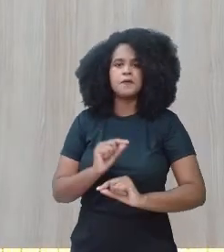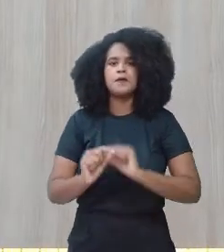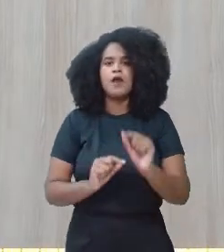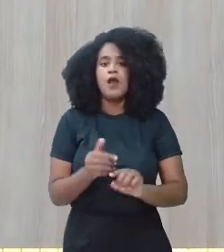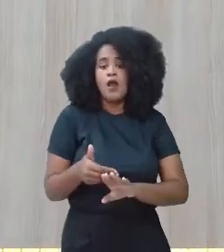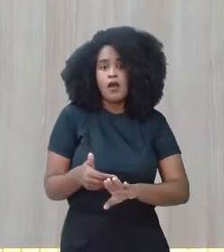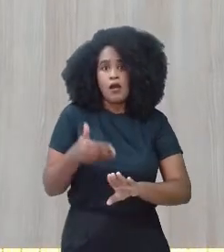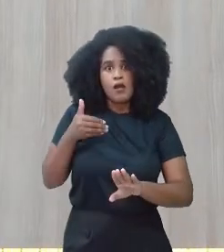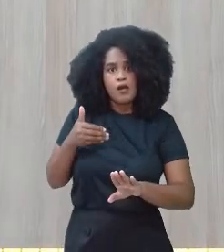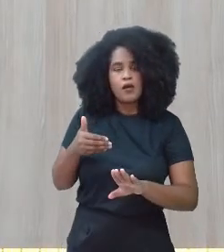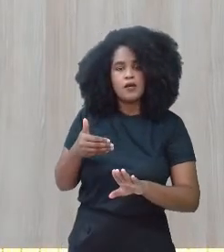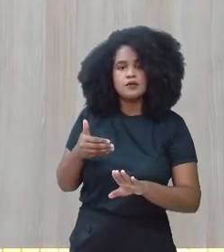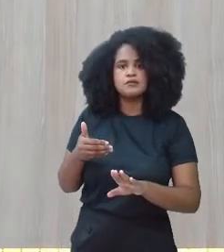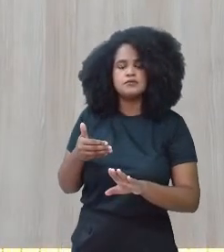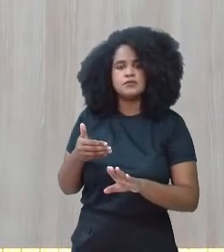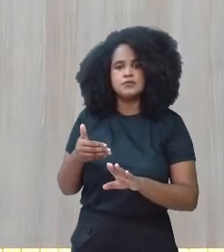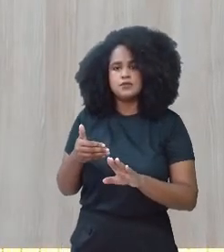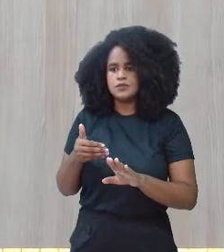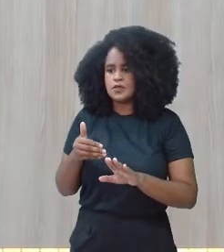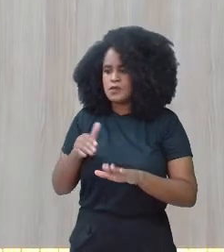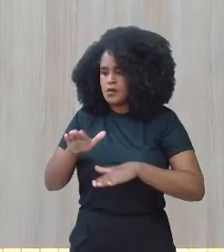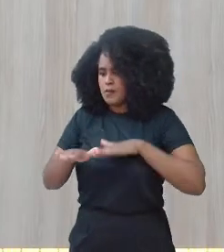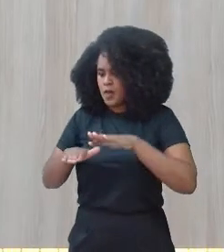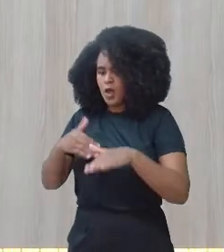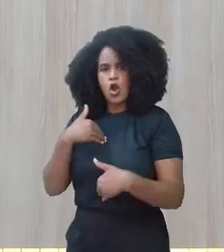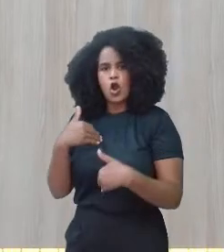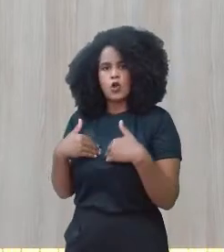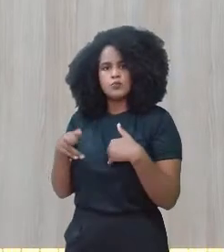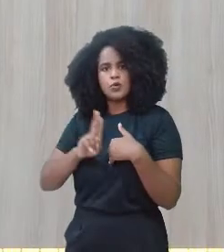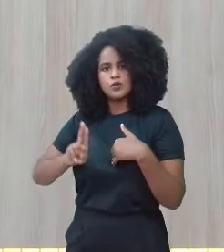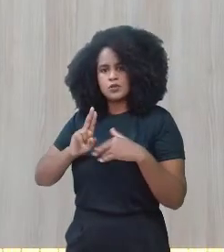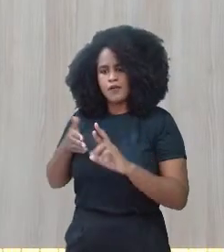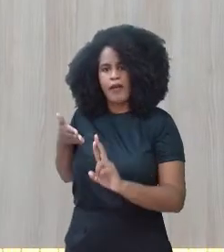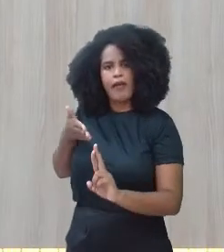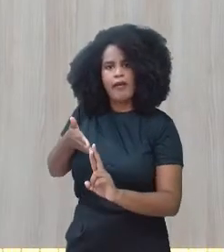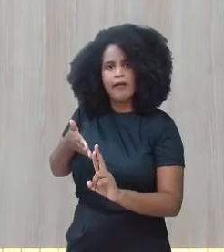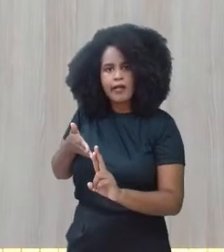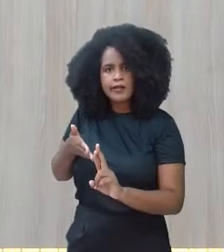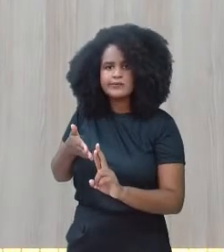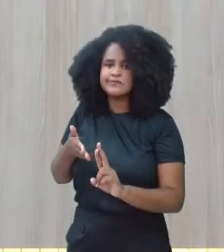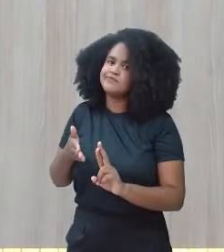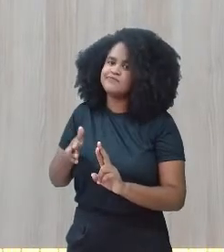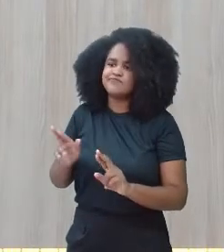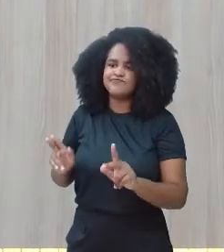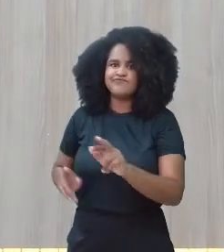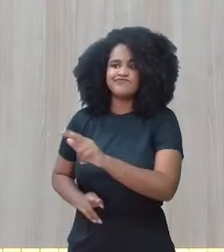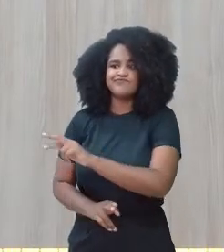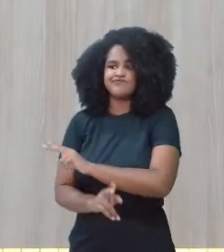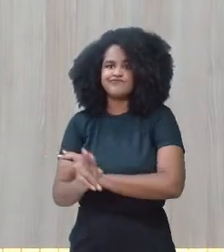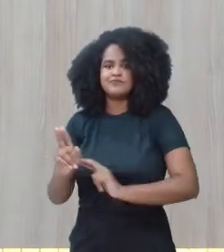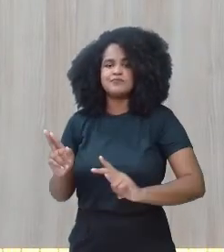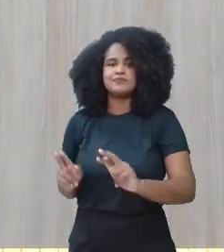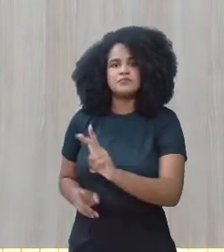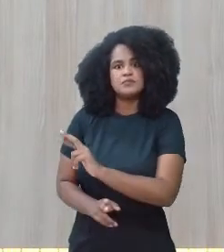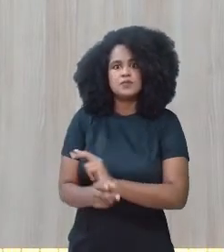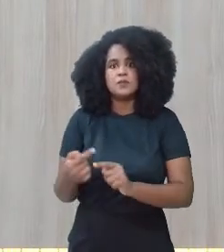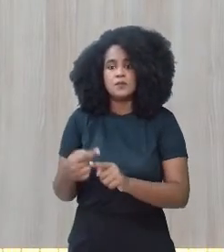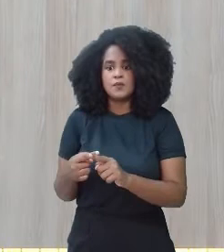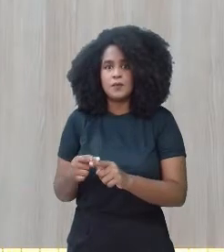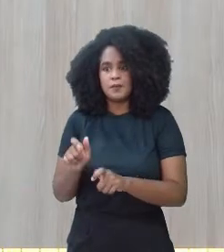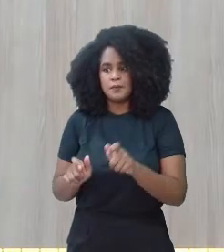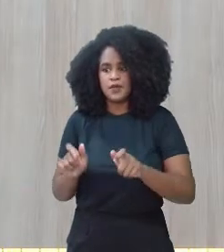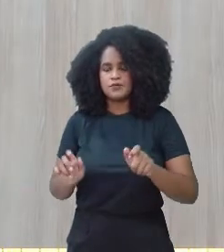que eram diferentes, porque a gente usava partes do corpo relacionadas a cada pessoa. Então, as pessoas poderiam interpretar uma medida